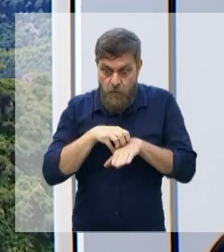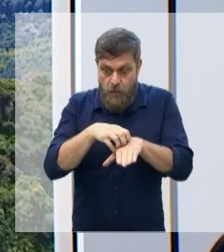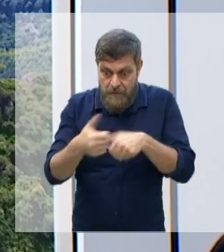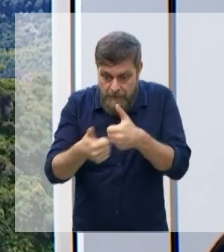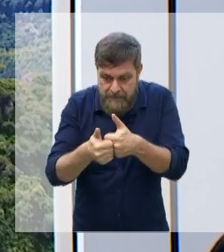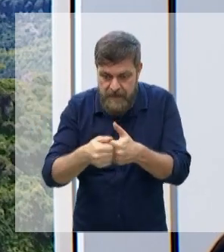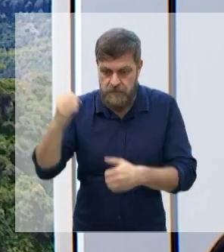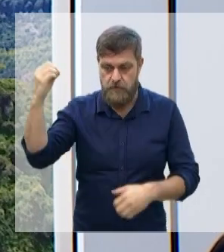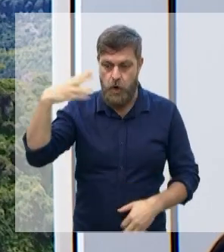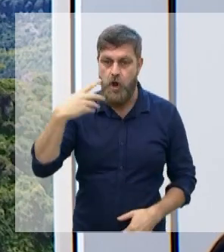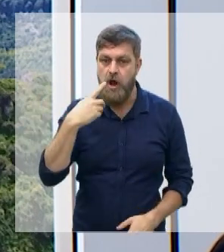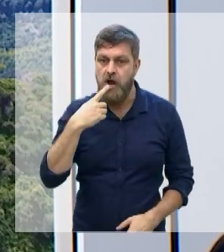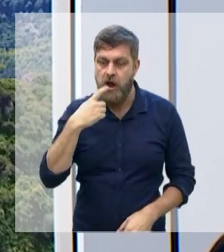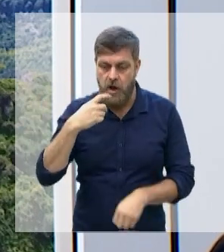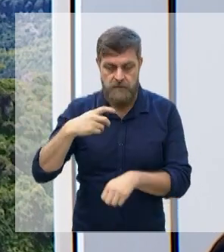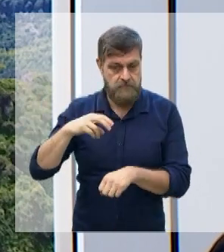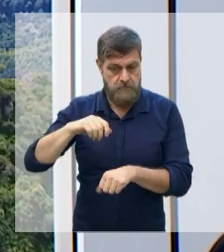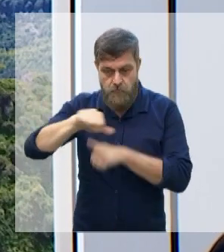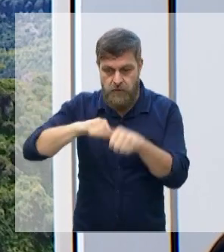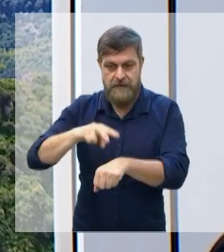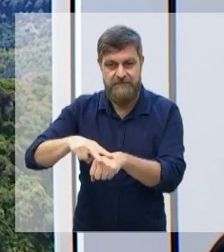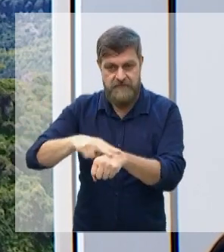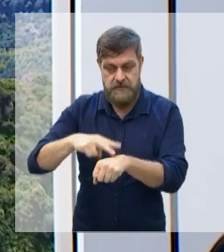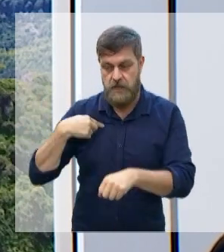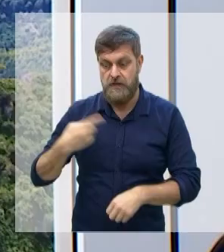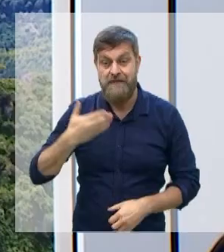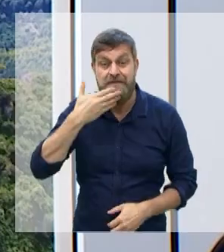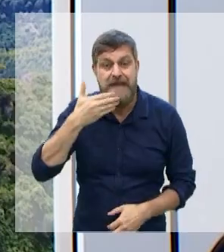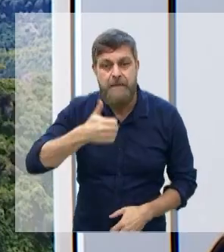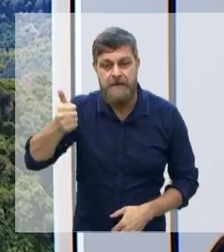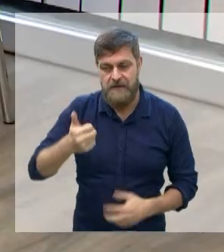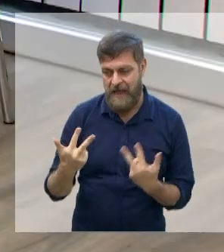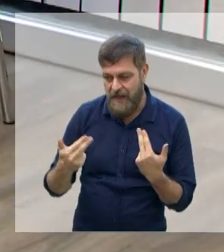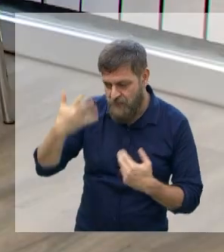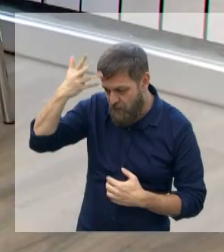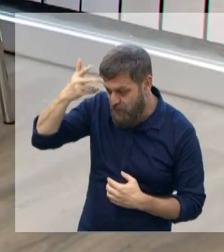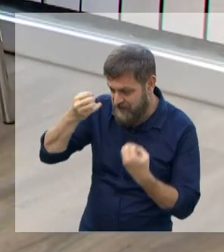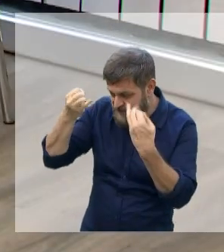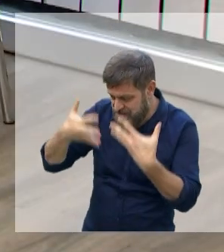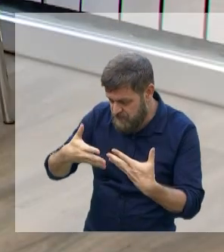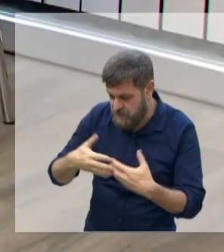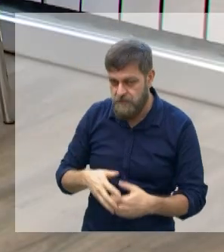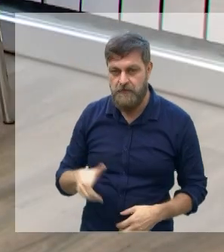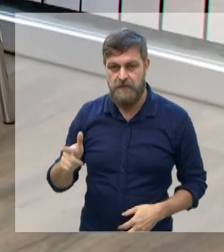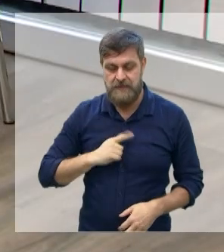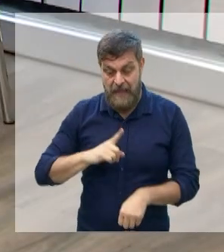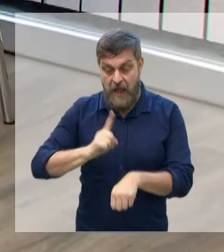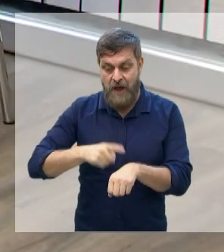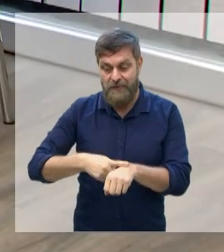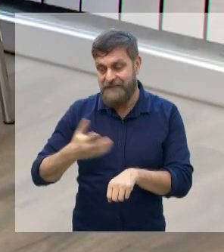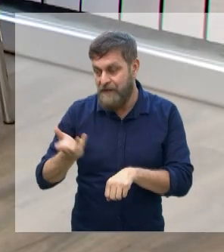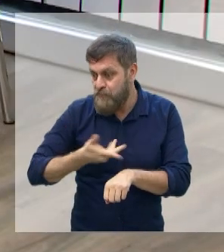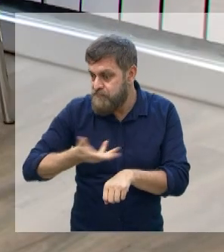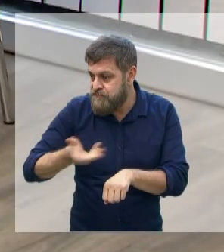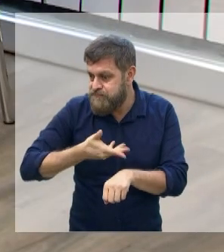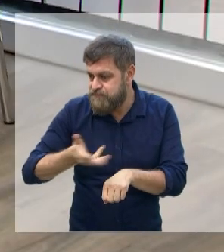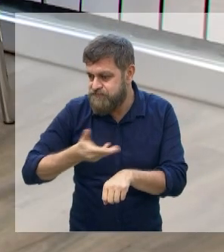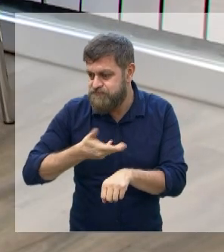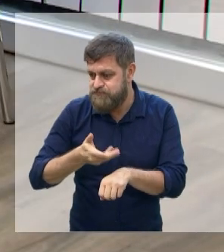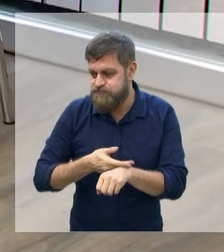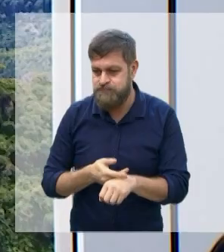mencionei nós vamos ter uma grande melhoria no que o vereador falou que é na redução do tempo de viagem